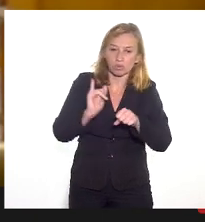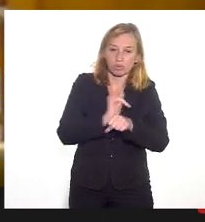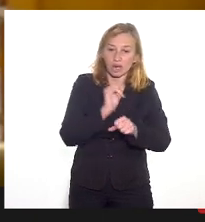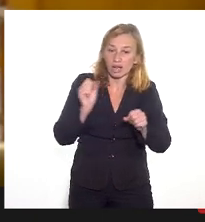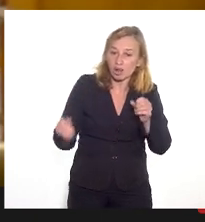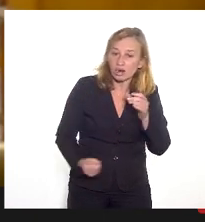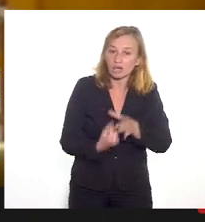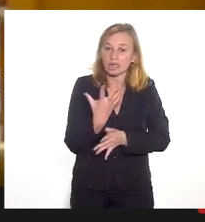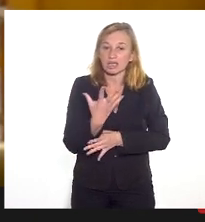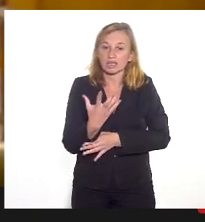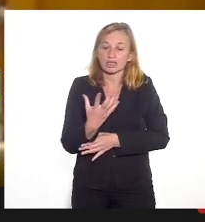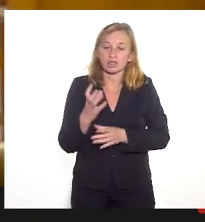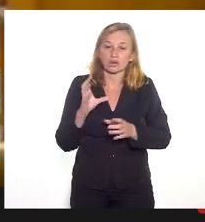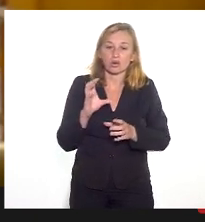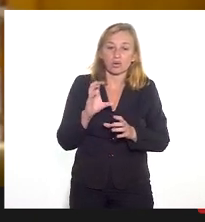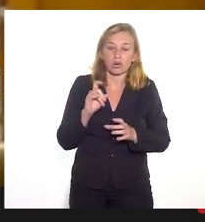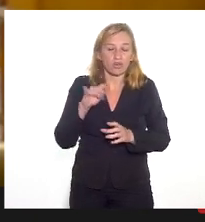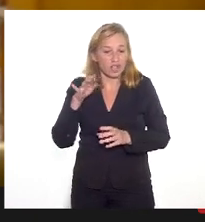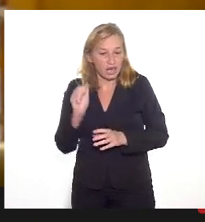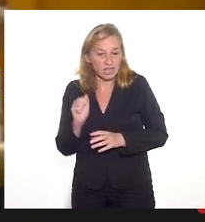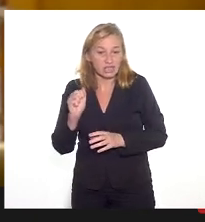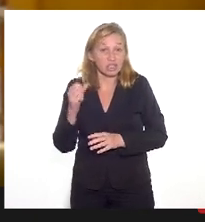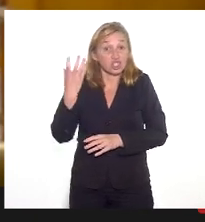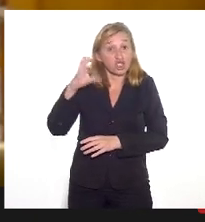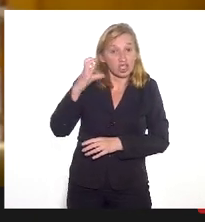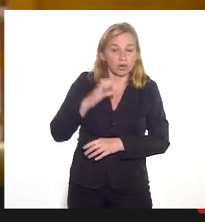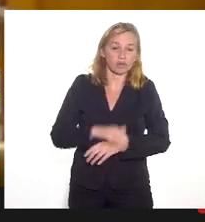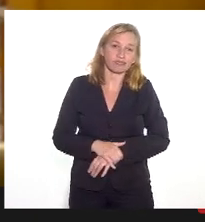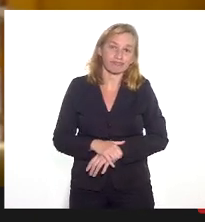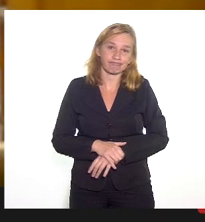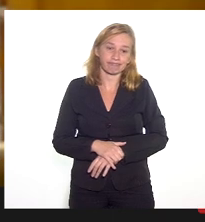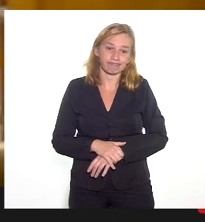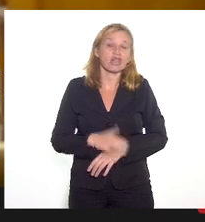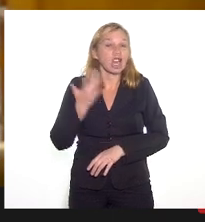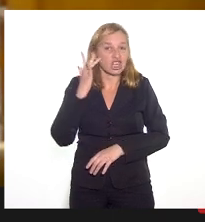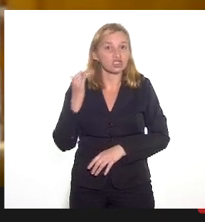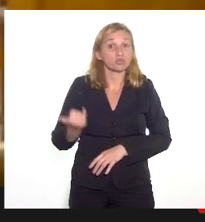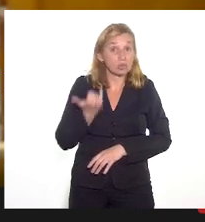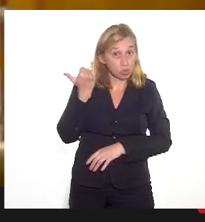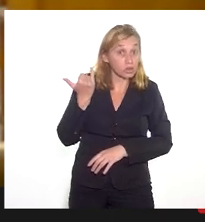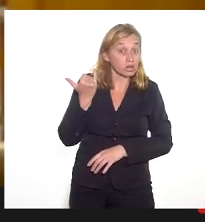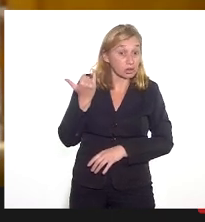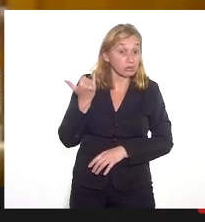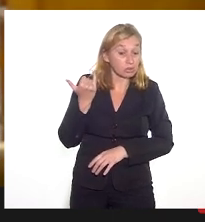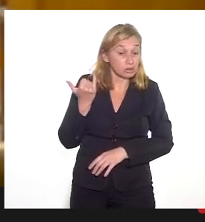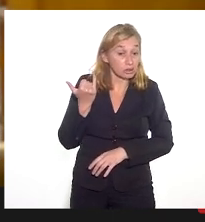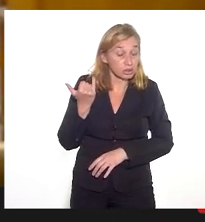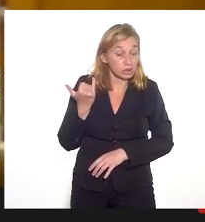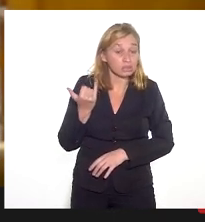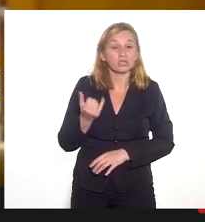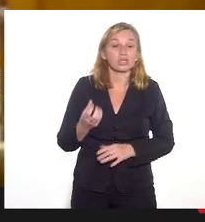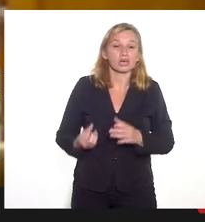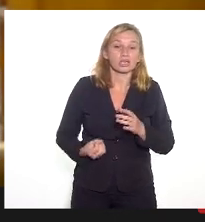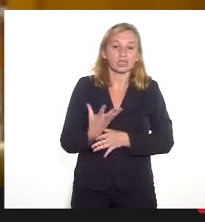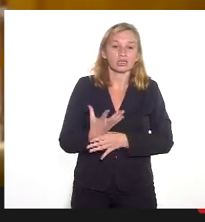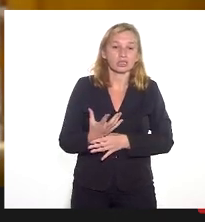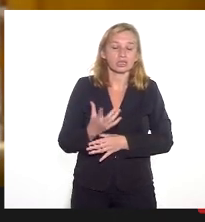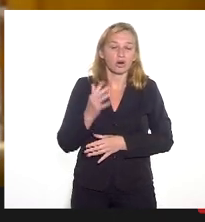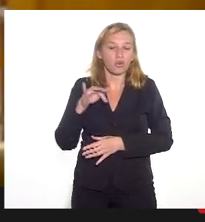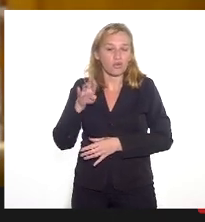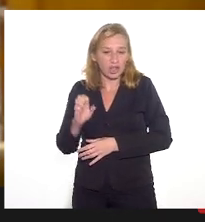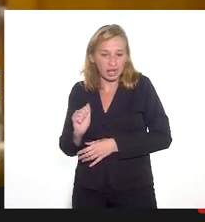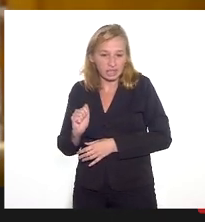construção da conferência de comunicação de Niterói, né? Achamos muito importante a realização da Conferência em Niterói e esperamos que